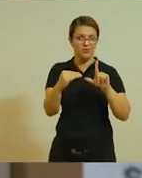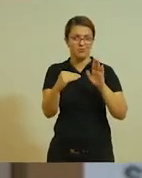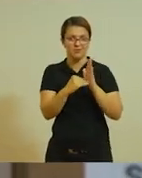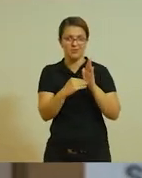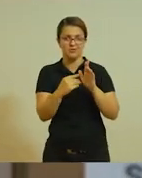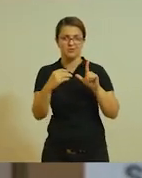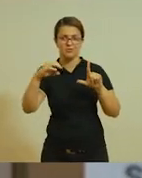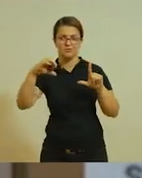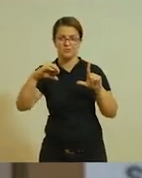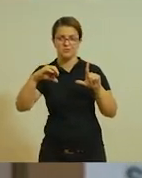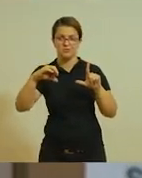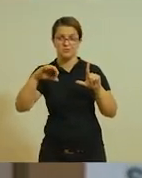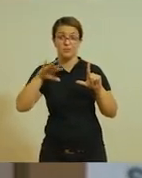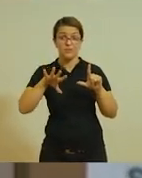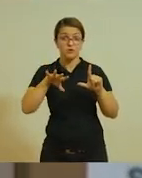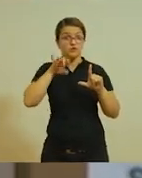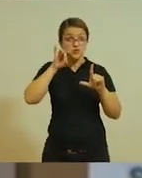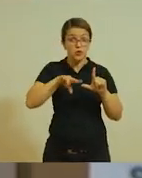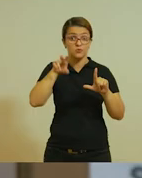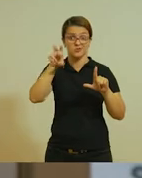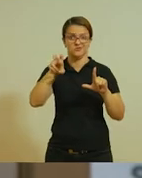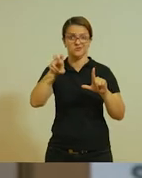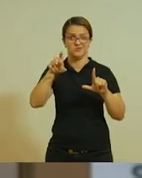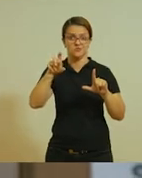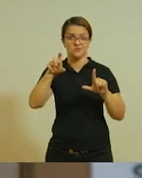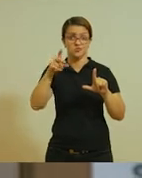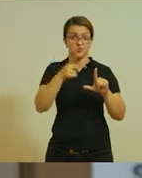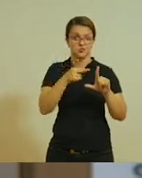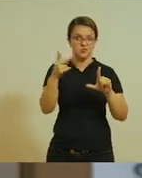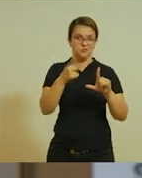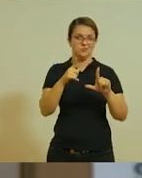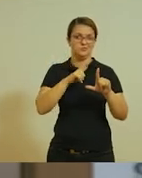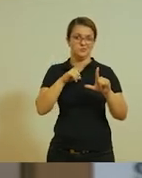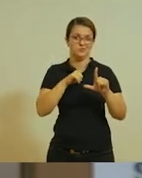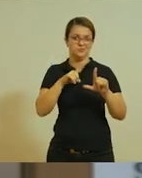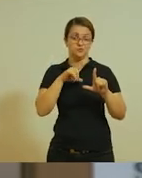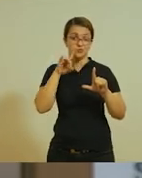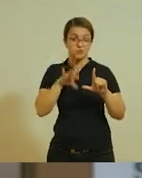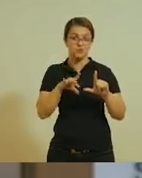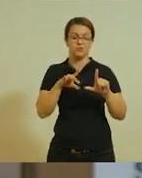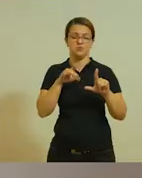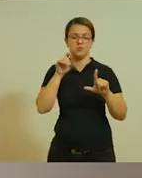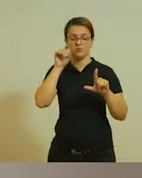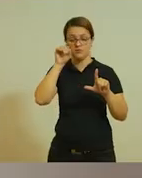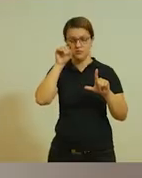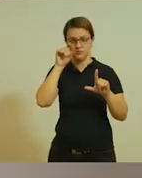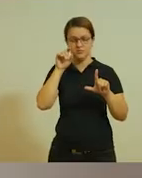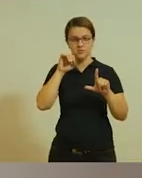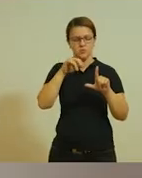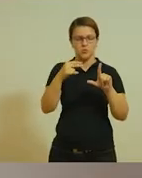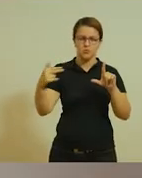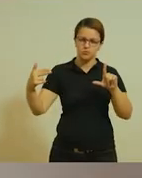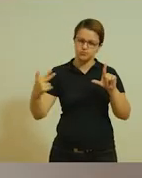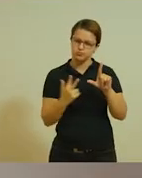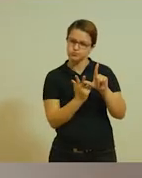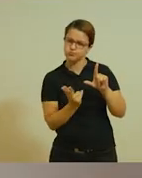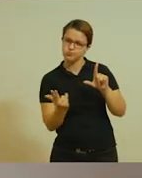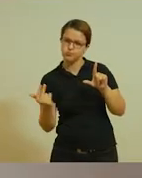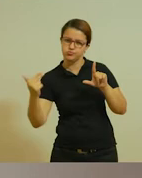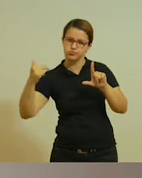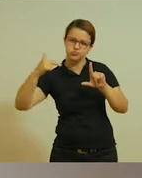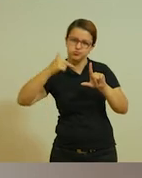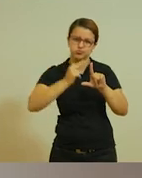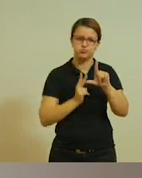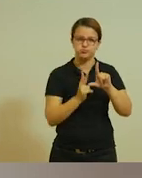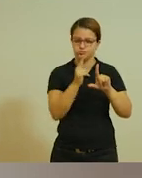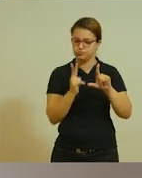9, mas o número 5 ele repete. Só o número 5 você vai fazer 2 vezes, tá? Aí depois que você cortar, né, você